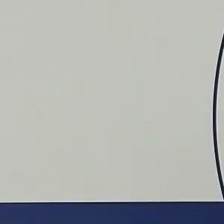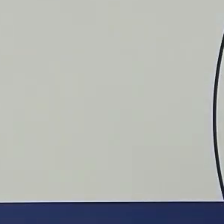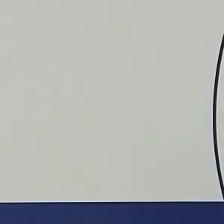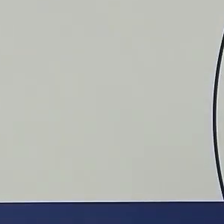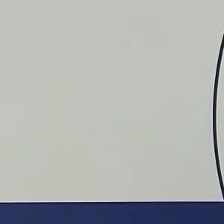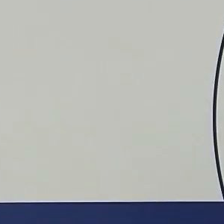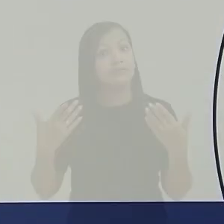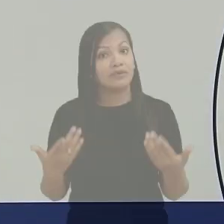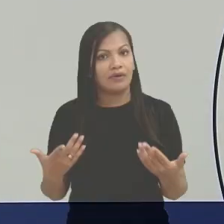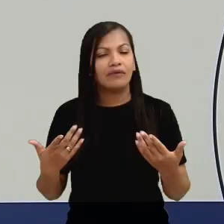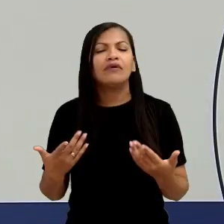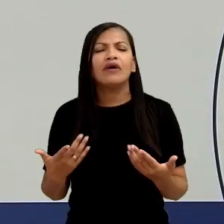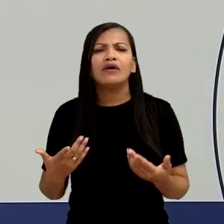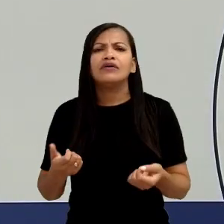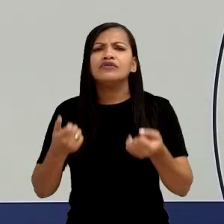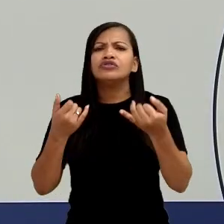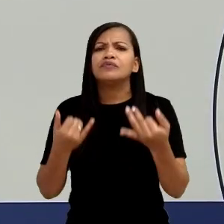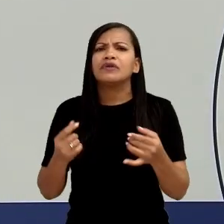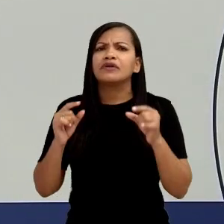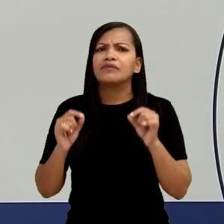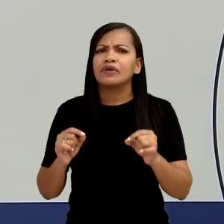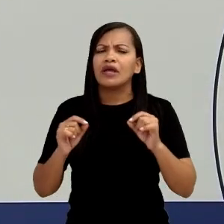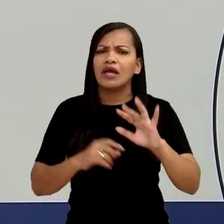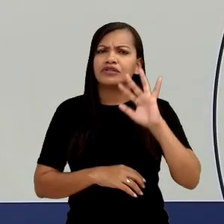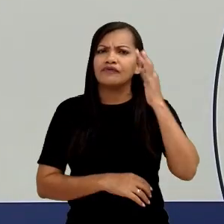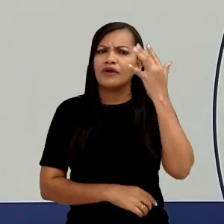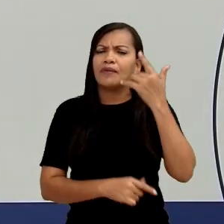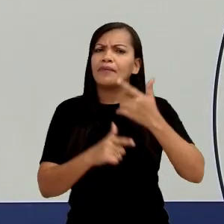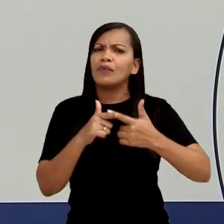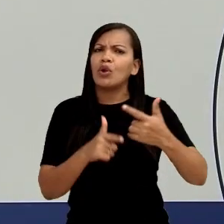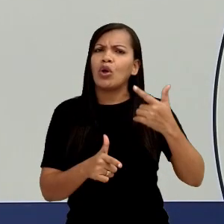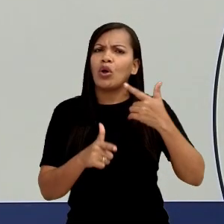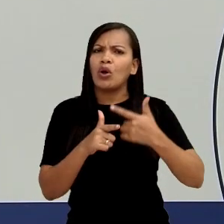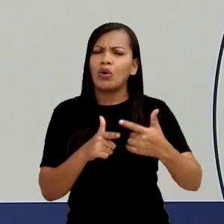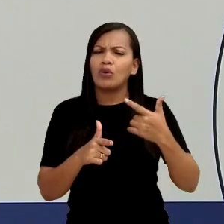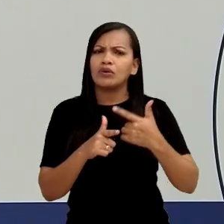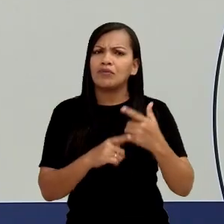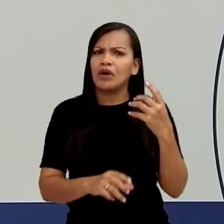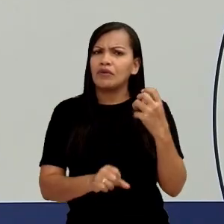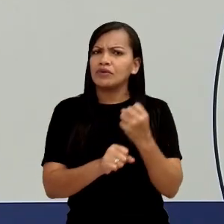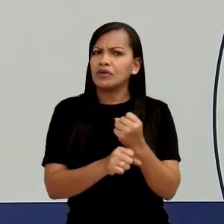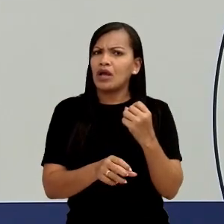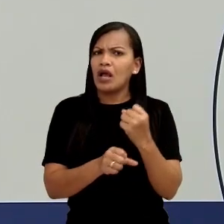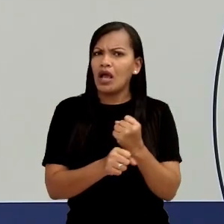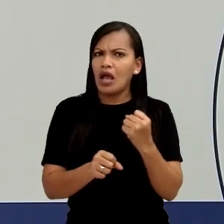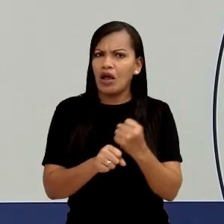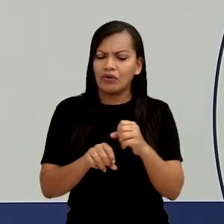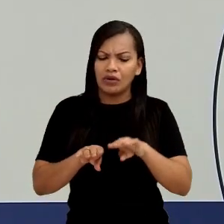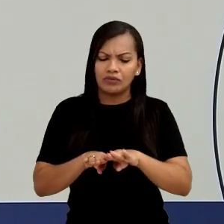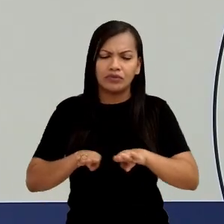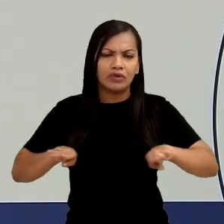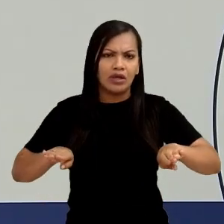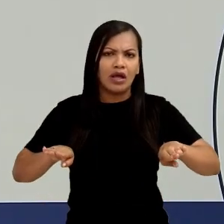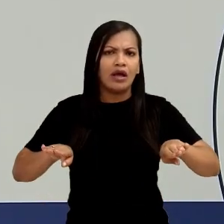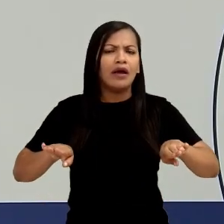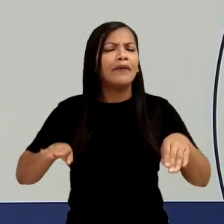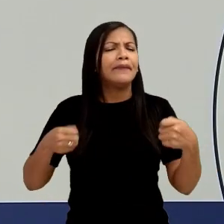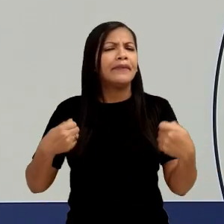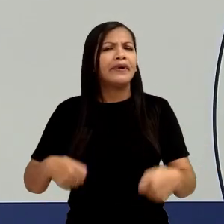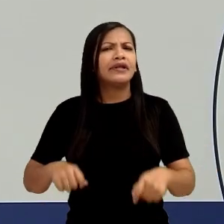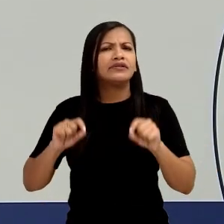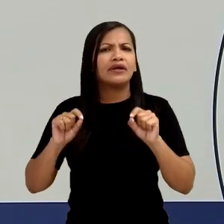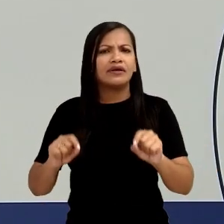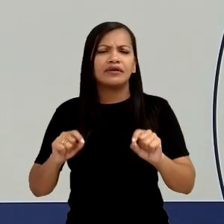Então, vamos lá. Quando a gente fala aí, resolver problemas envolvendo o cálculo das áreas de figuras planas, a gente primeiro